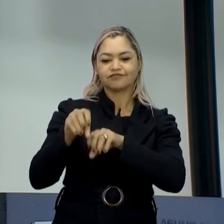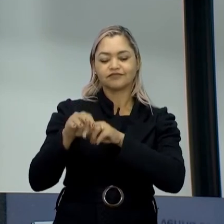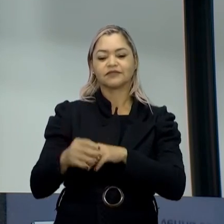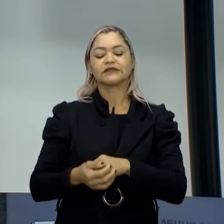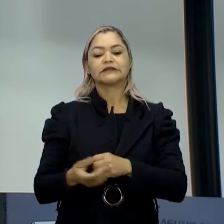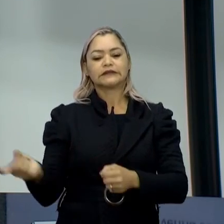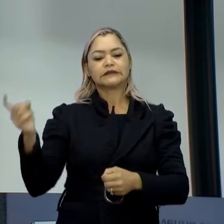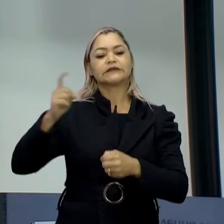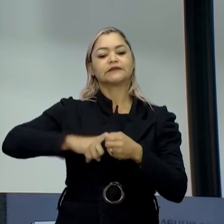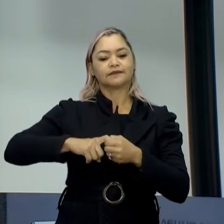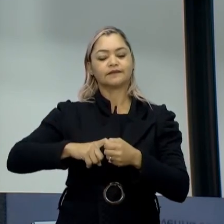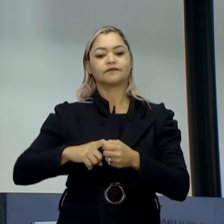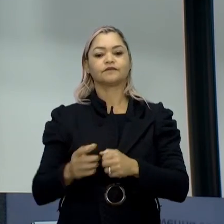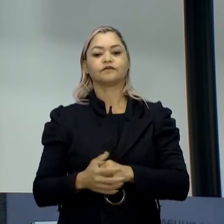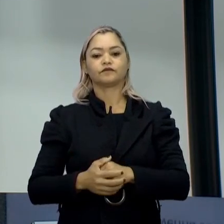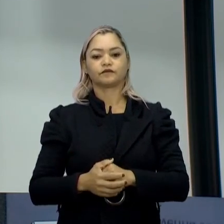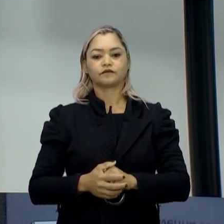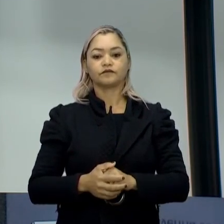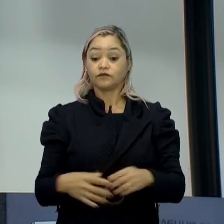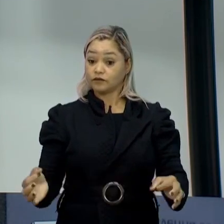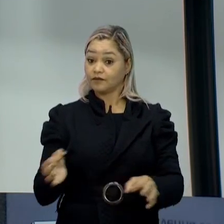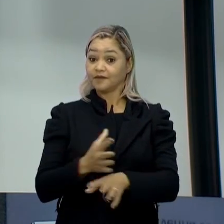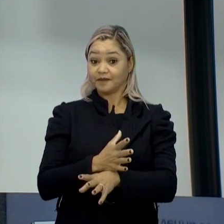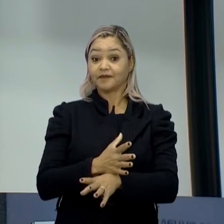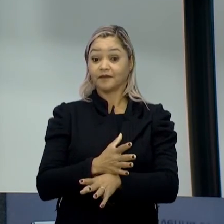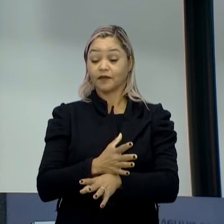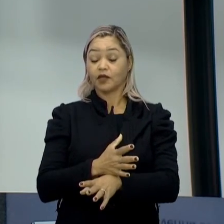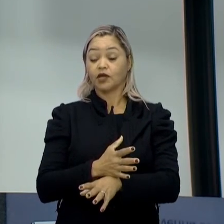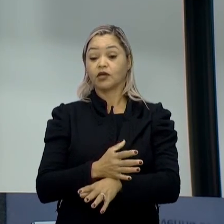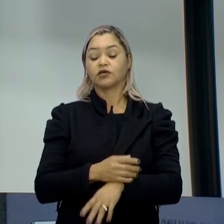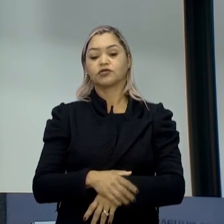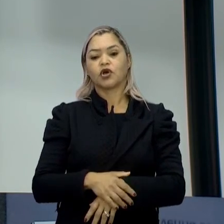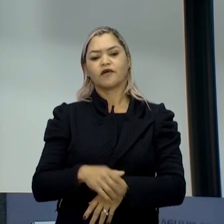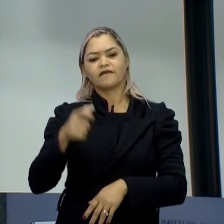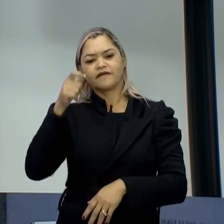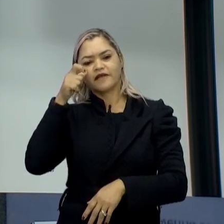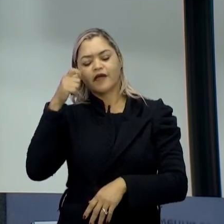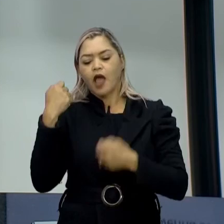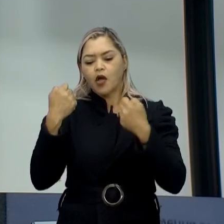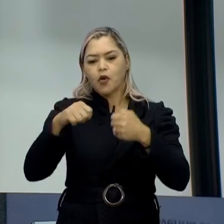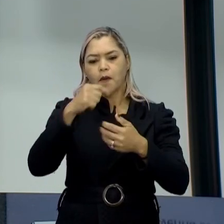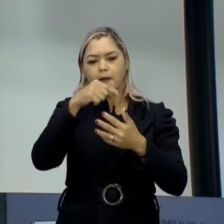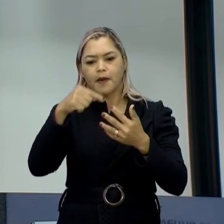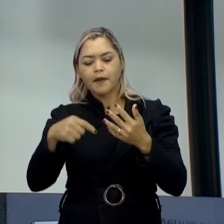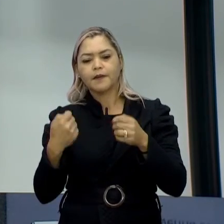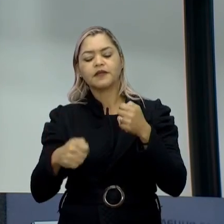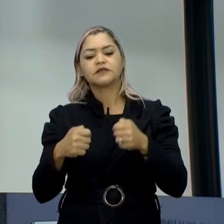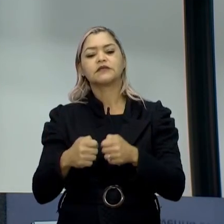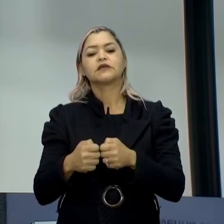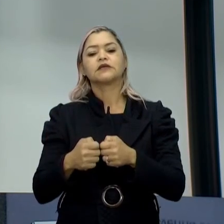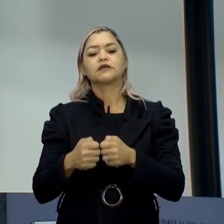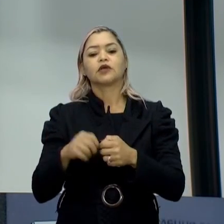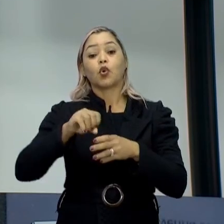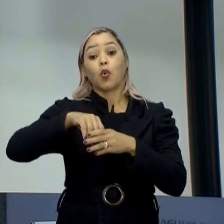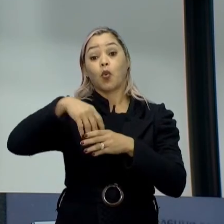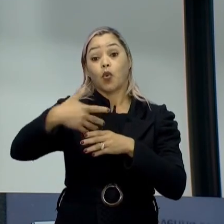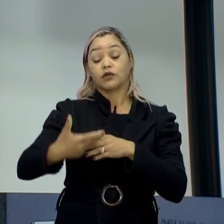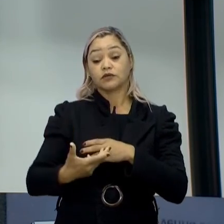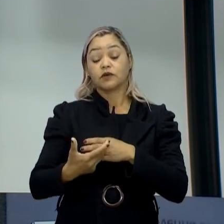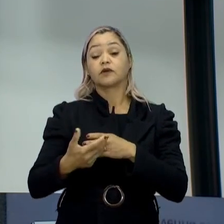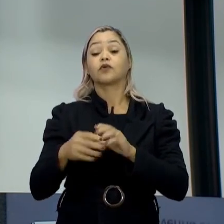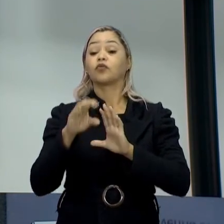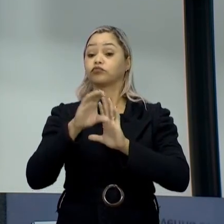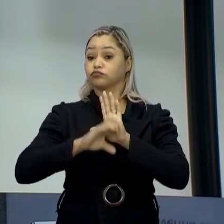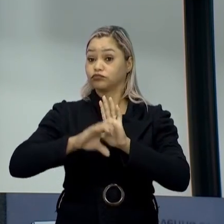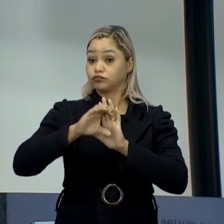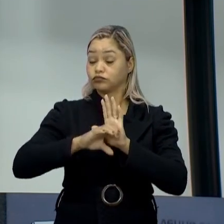retomada, já está pronto. É só vocês verificarem o que precisa de uma forma conceitual ou